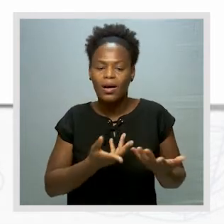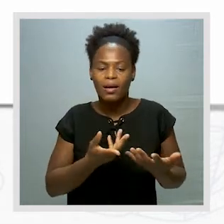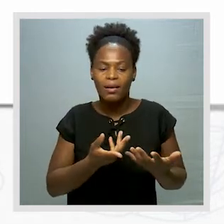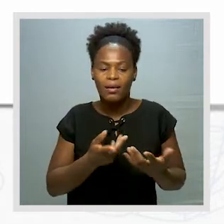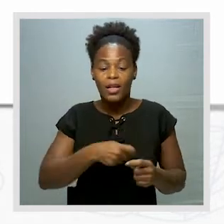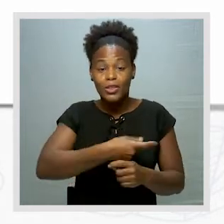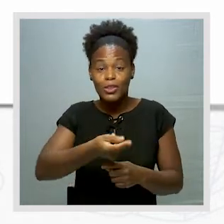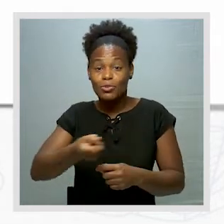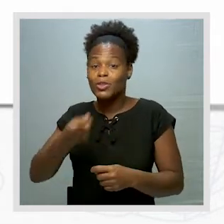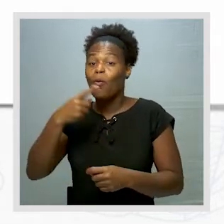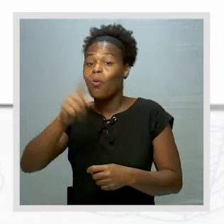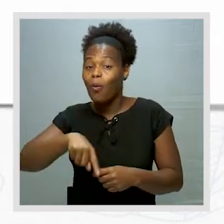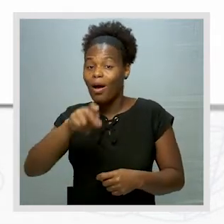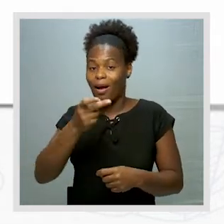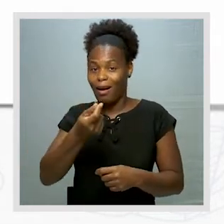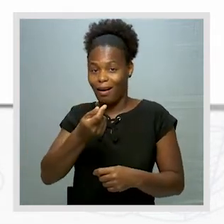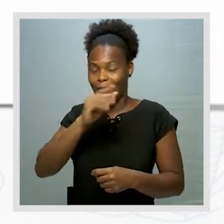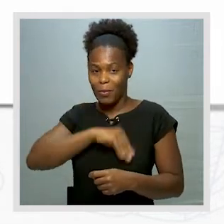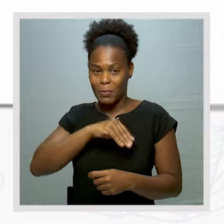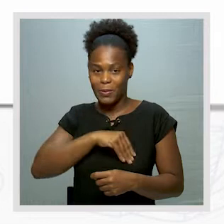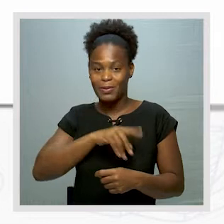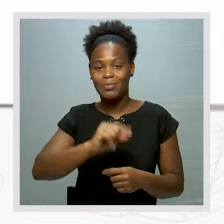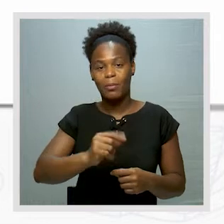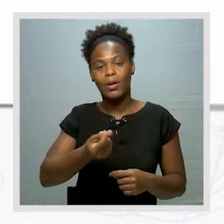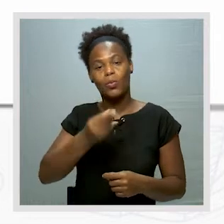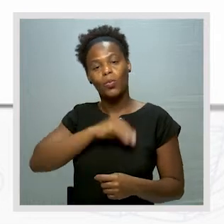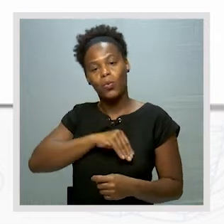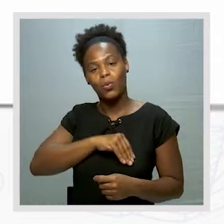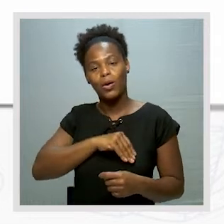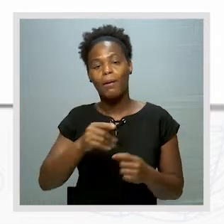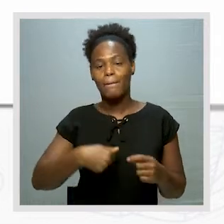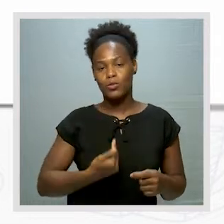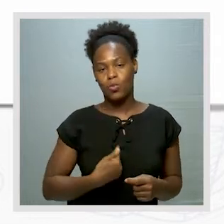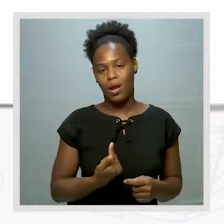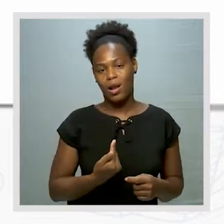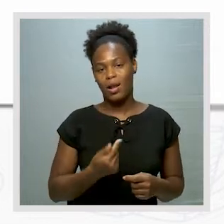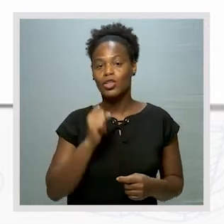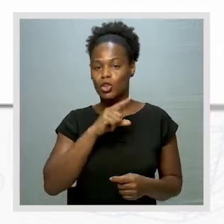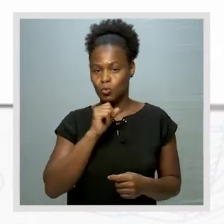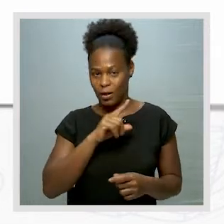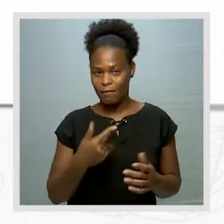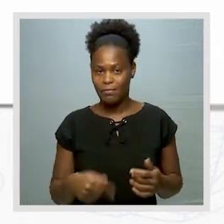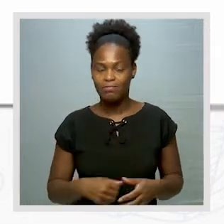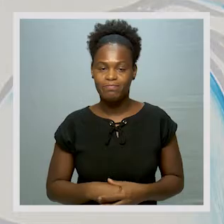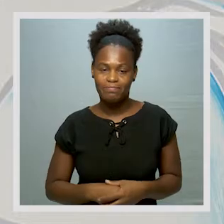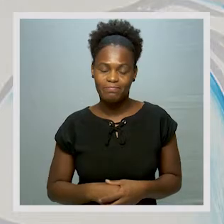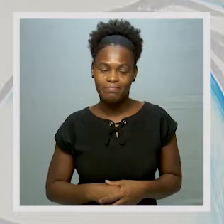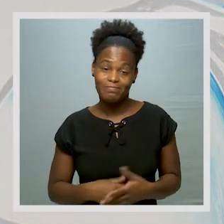A redistribuição dos rendimentos e o rendimento pessoal disponível.